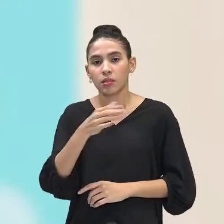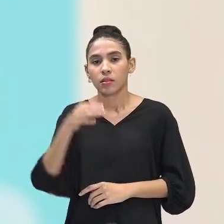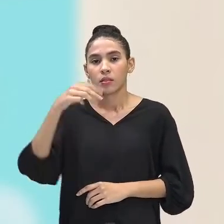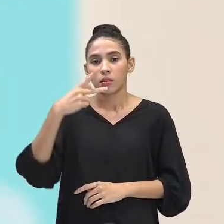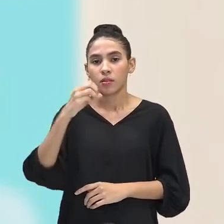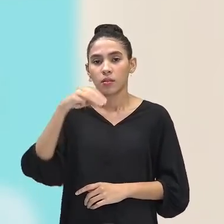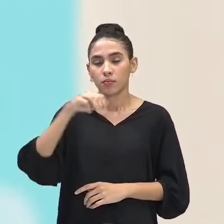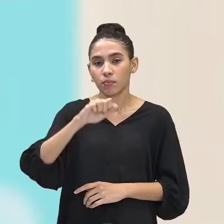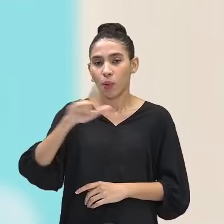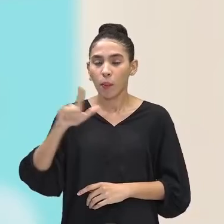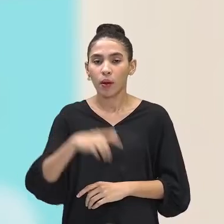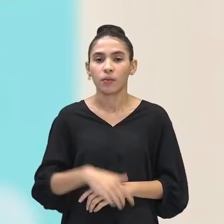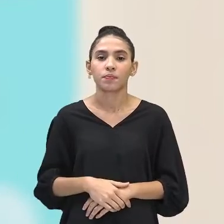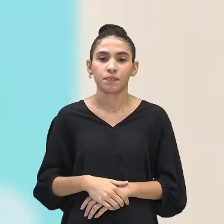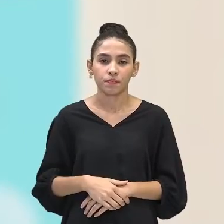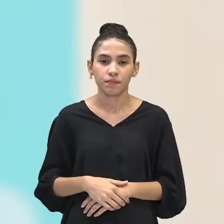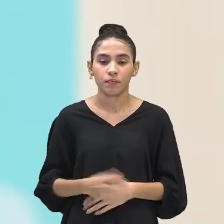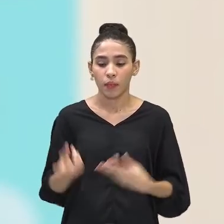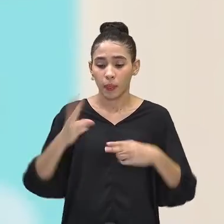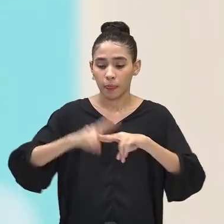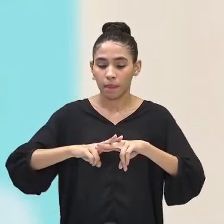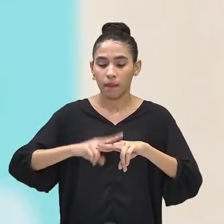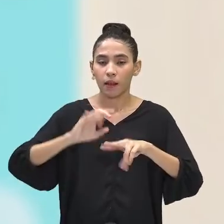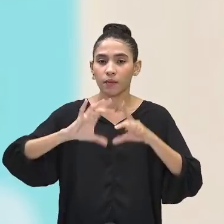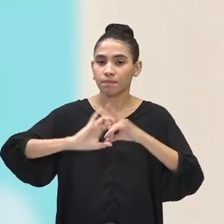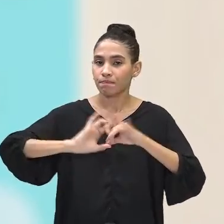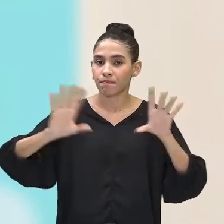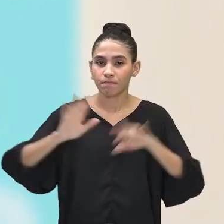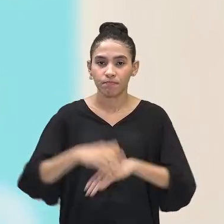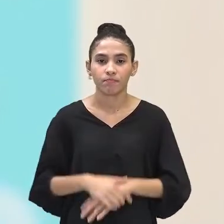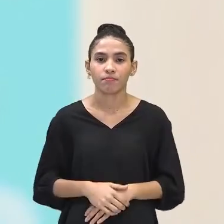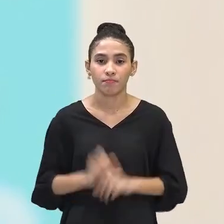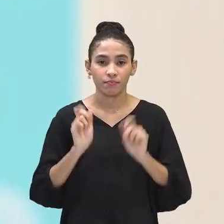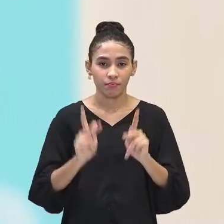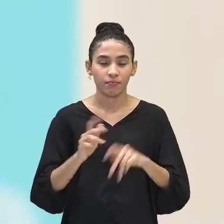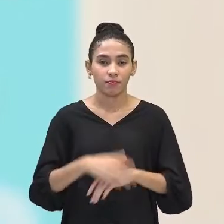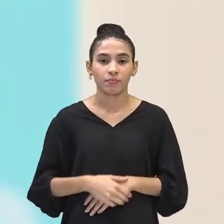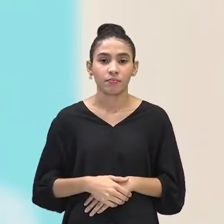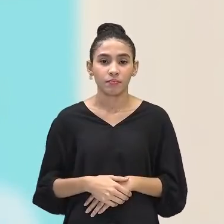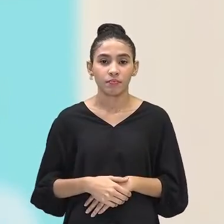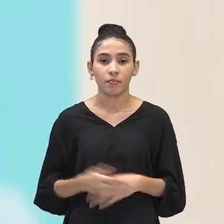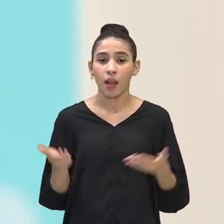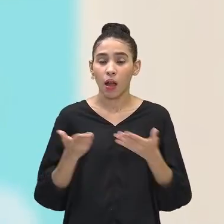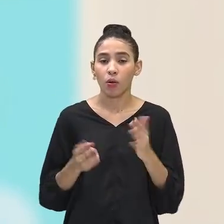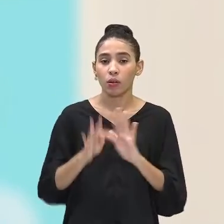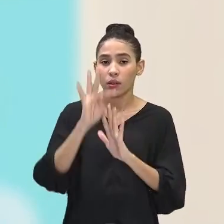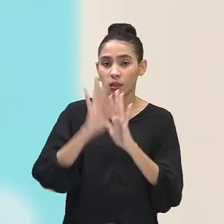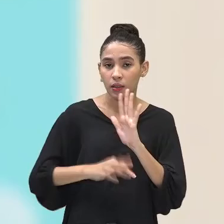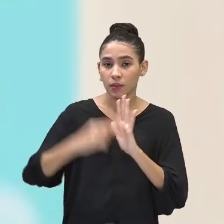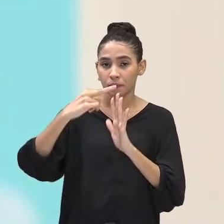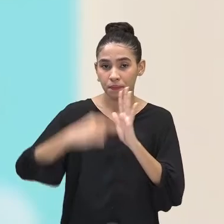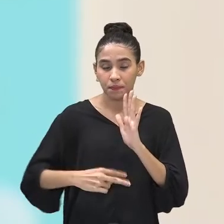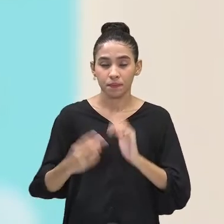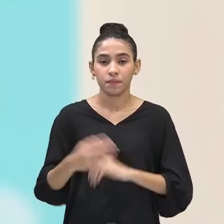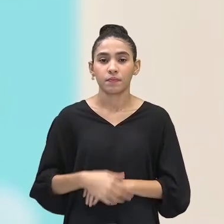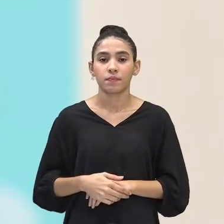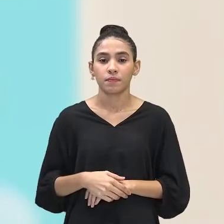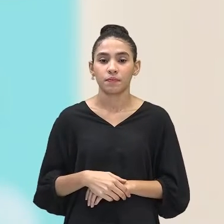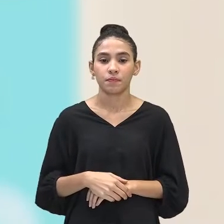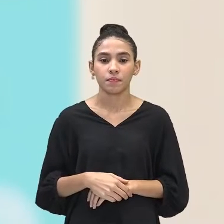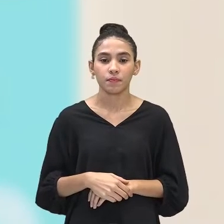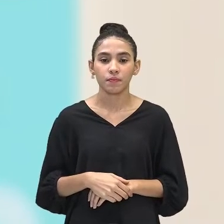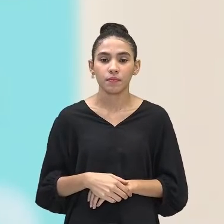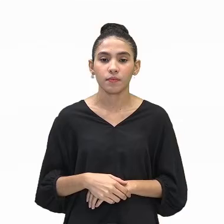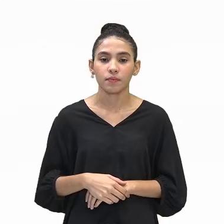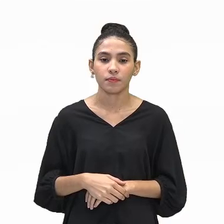meu coração e aí tirou realmente Basílio da Gama da prisão. Tá bom, gente? Agora vamos fazer a leitura aí do nosso texto em relação a Basílio da